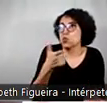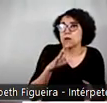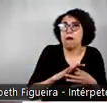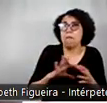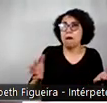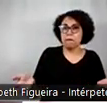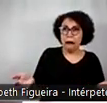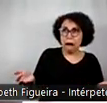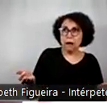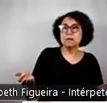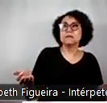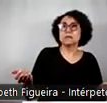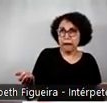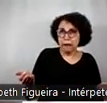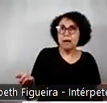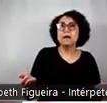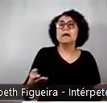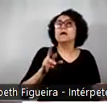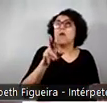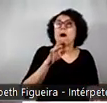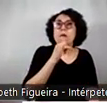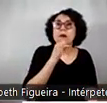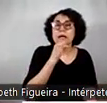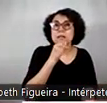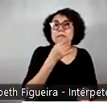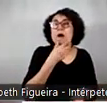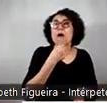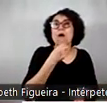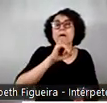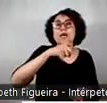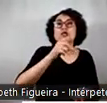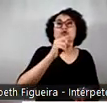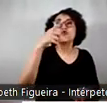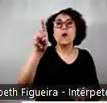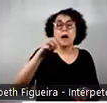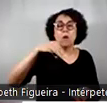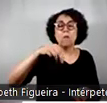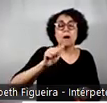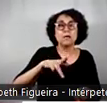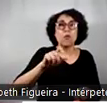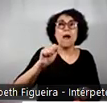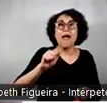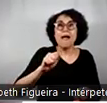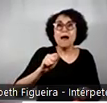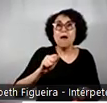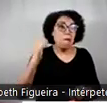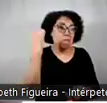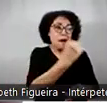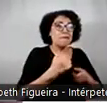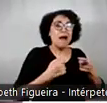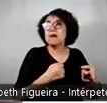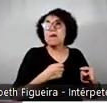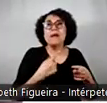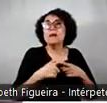com João Manuel, né? Porque por um simples acesso ao direito, ele foi esfaqueado, porque, segundo, né, as